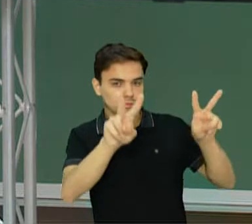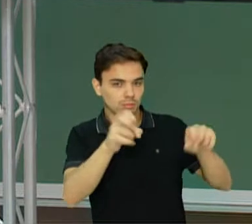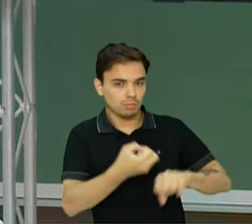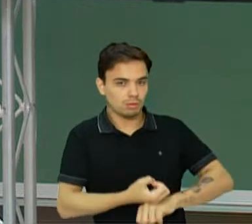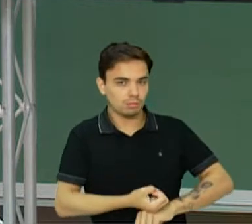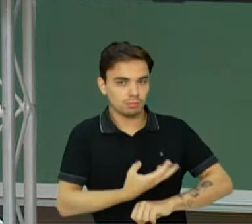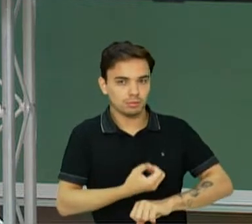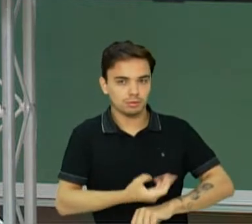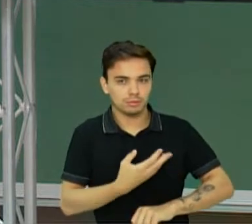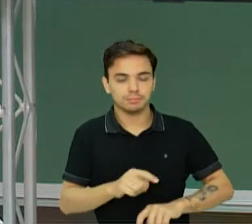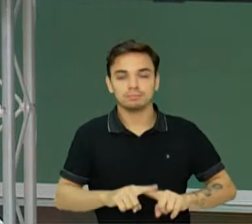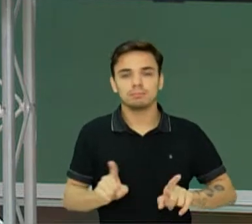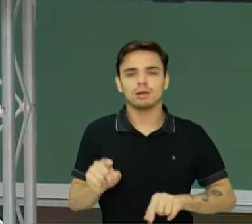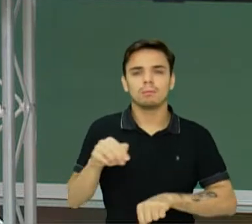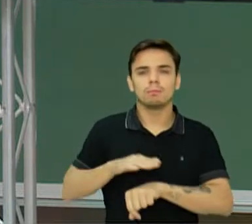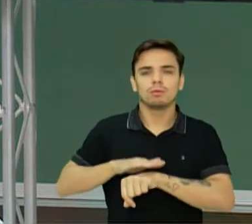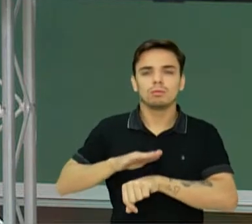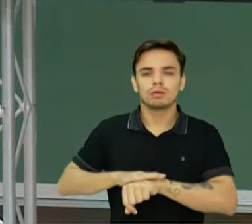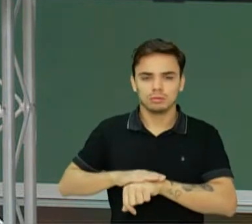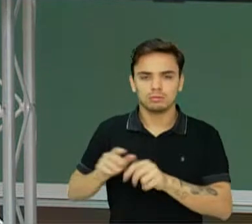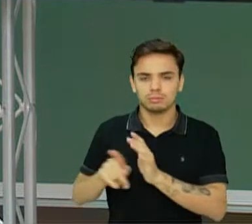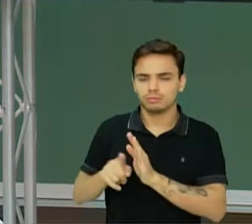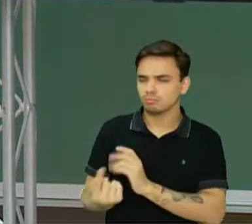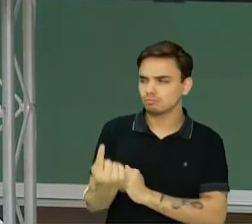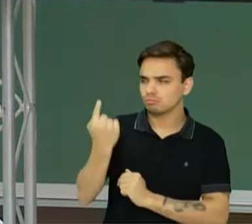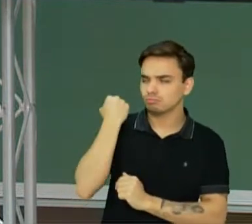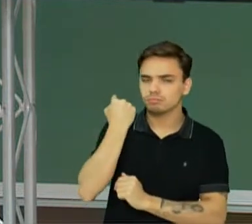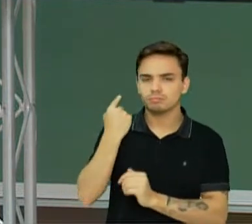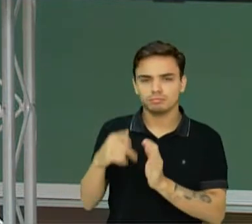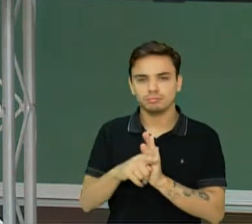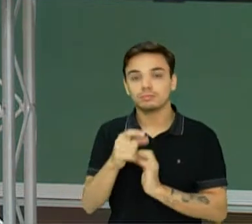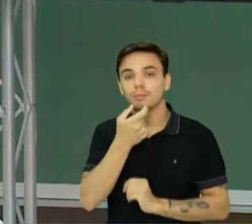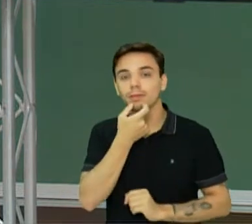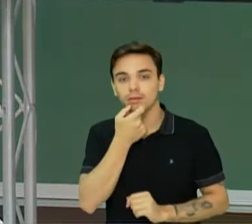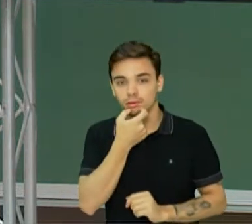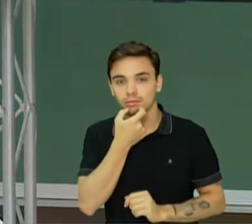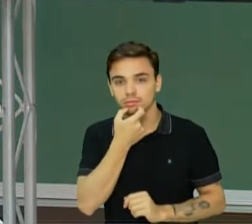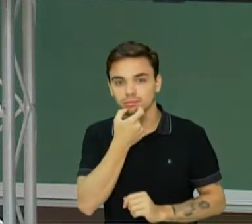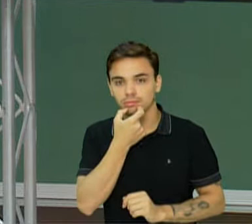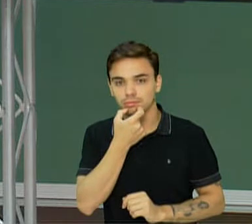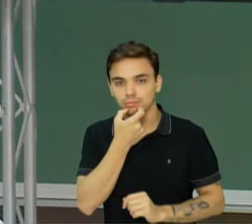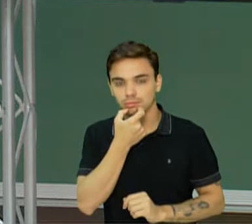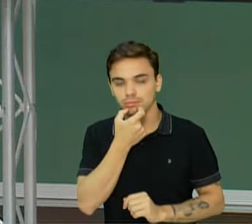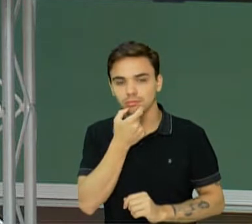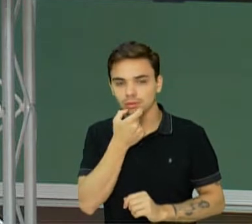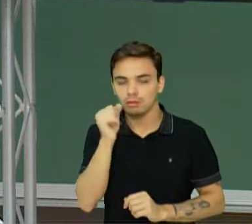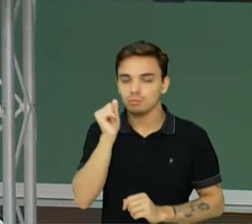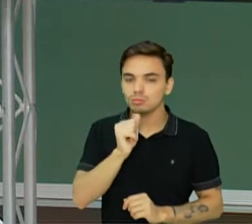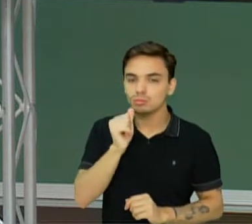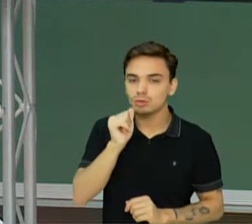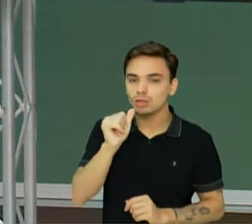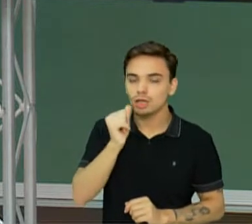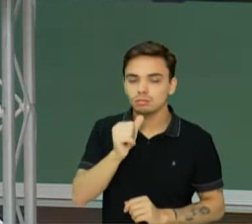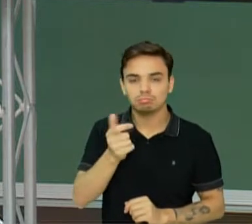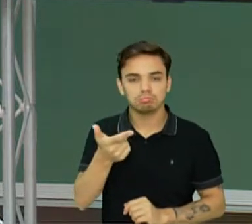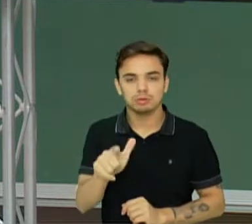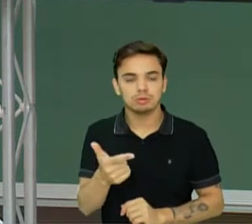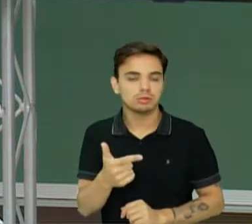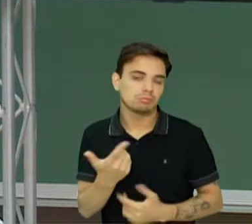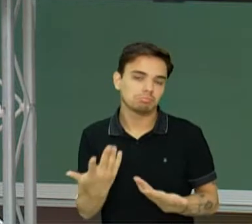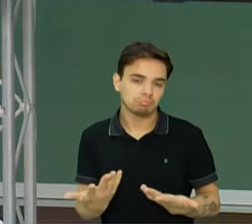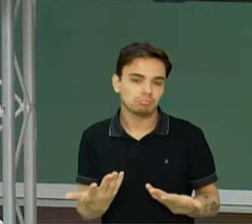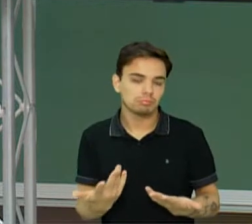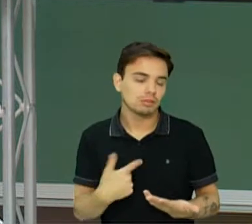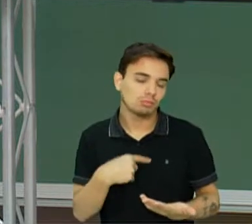poesia. Só que naquele momento da época da Inglaterra, nesse momento, mulheres não tinham, eu